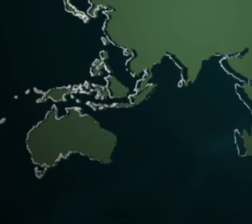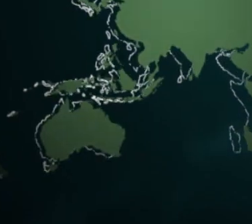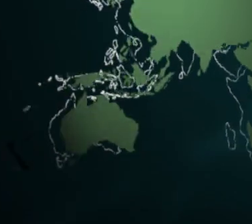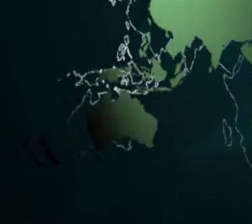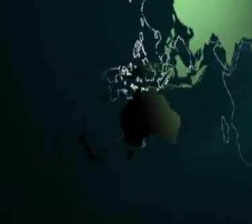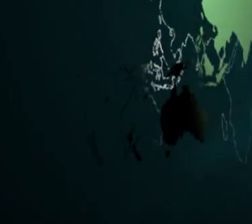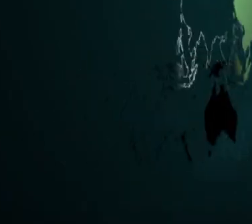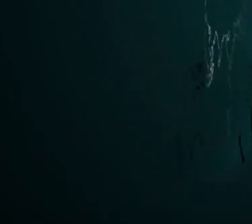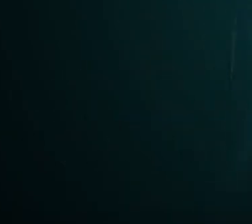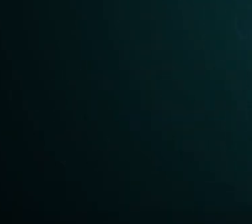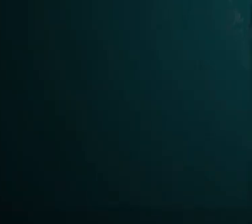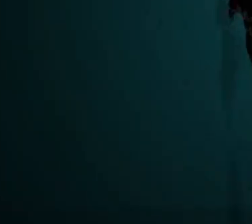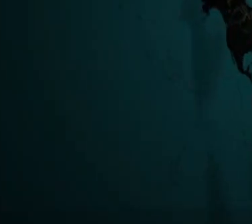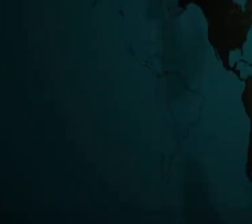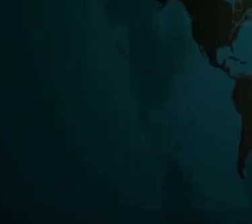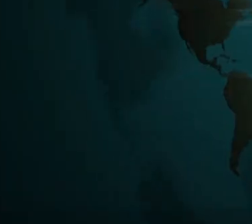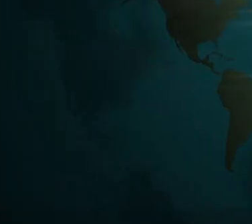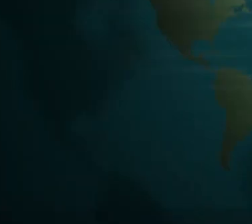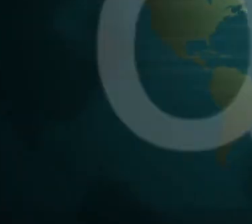Música